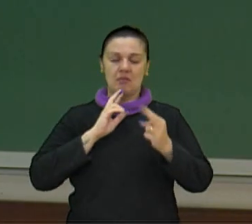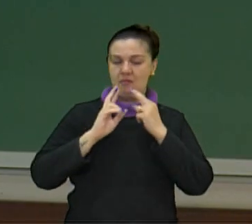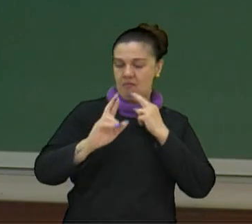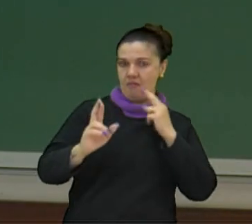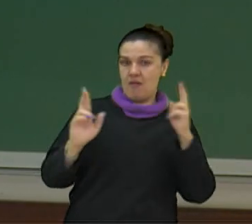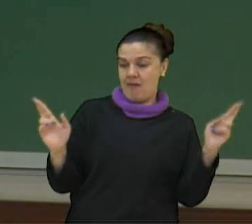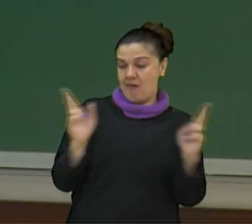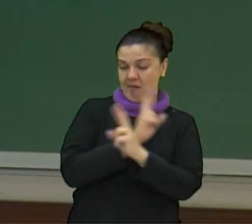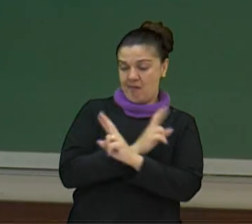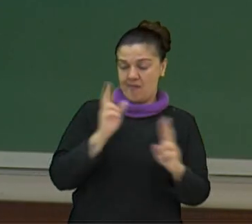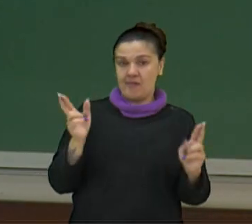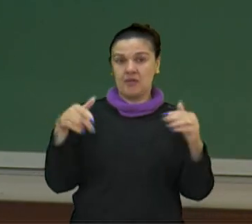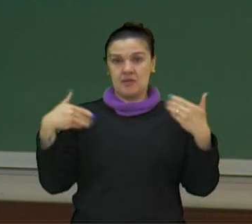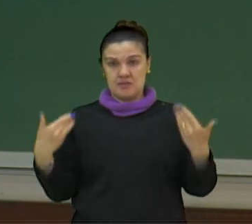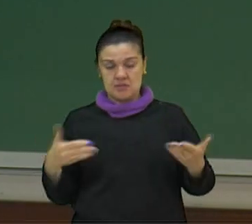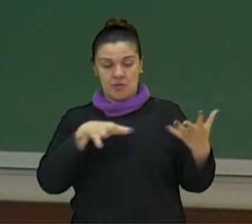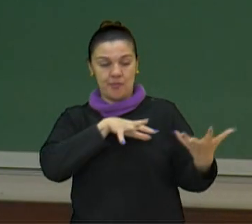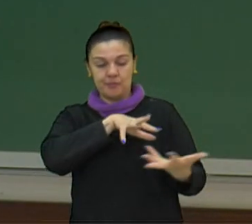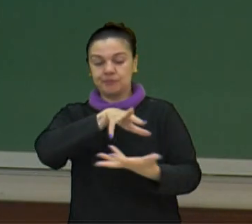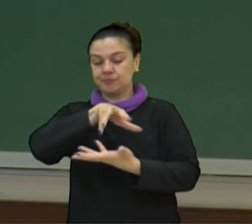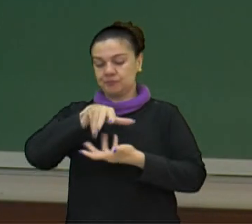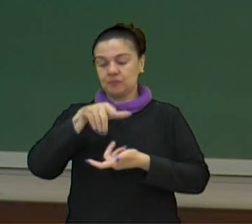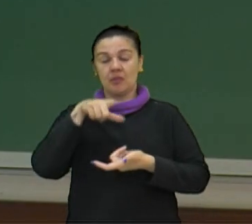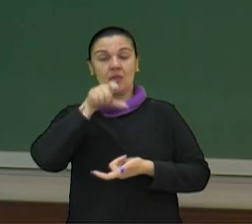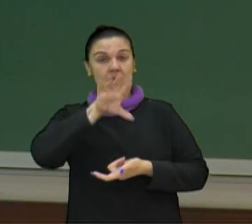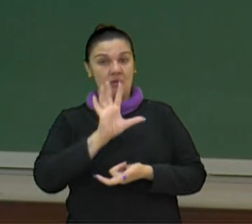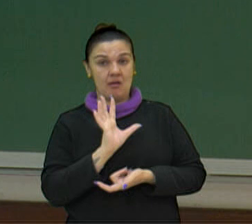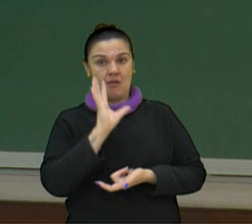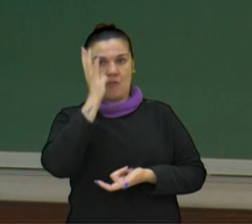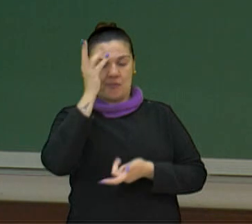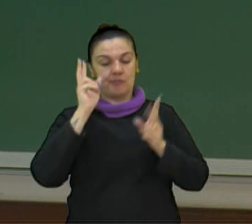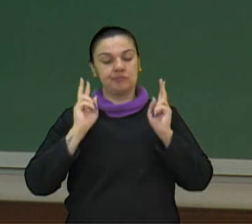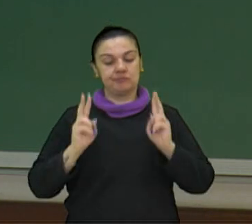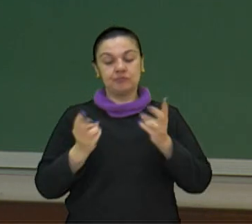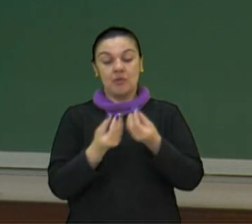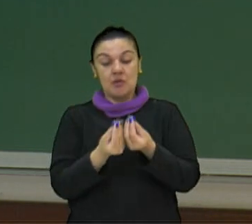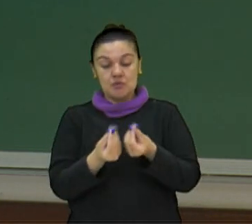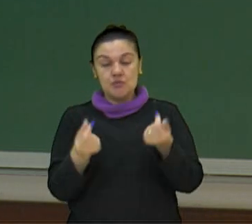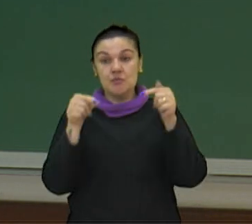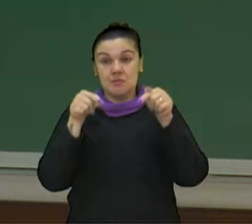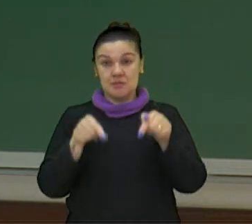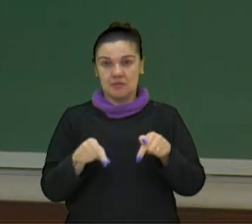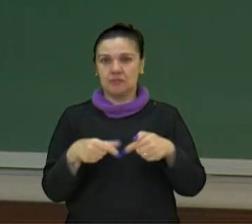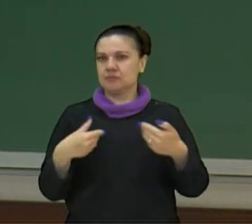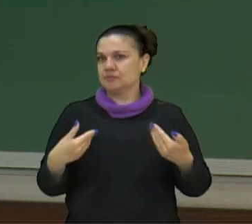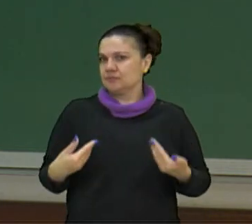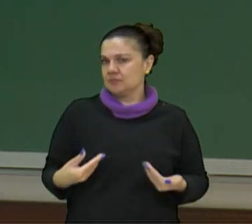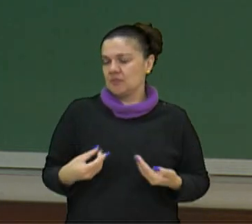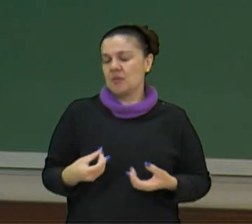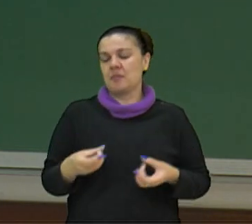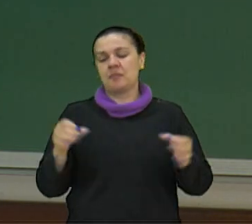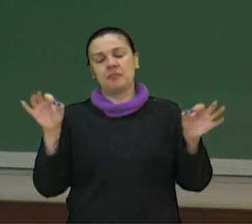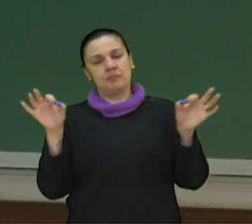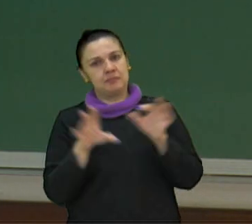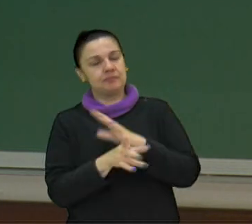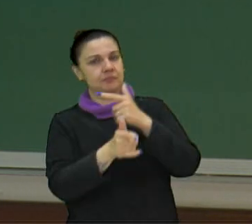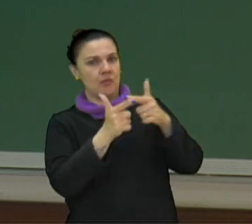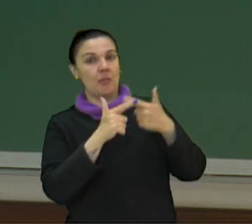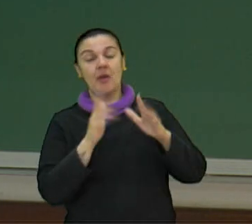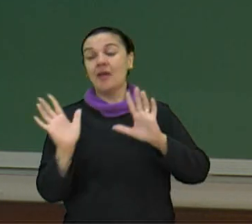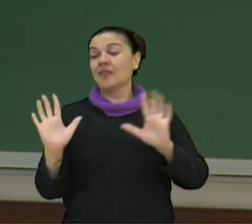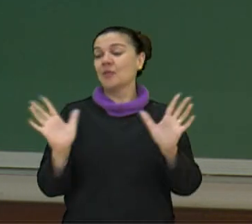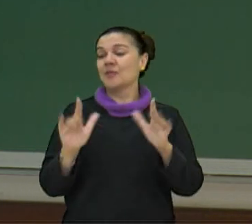que existe no mundo, ela é uma relação que ocorre na mesma substância. Então, com isso, ele resolveria o problema. Não